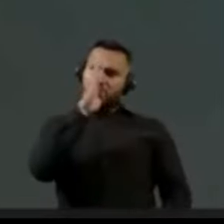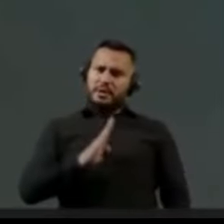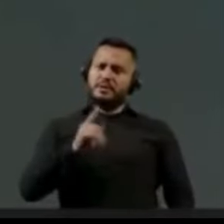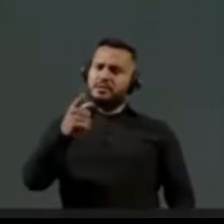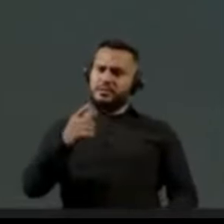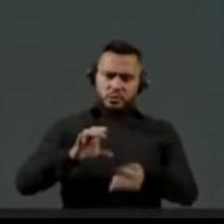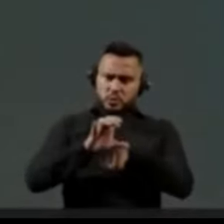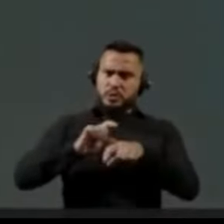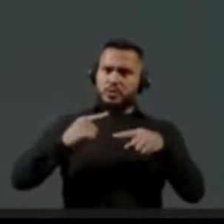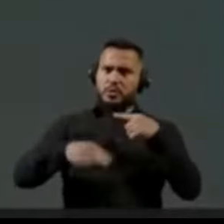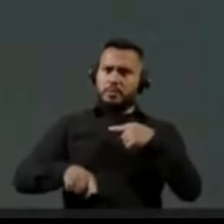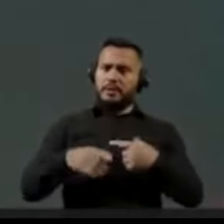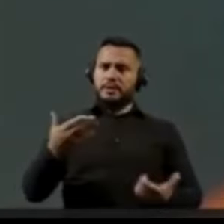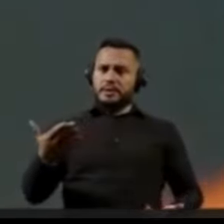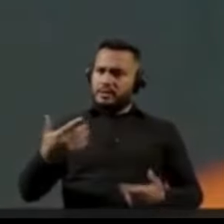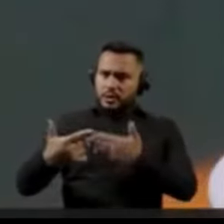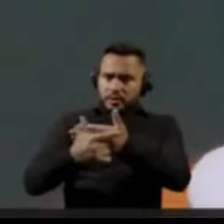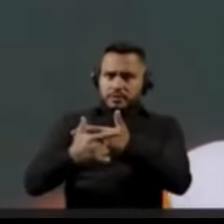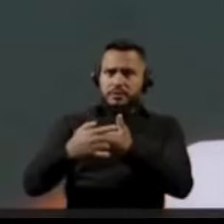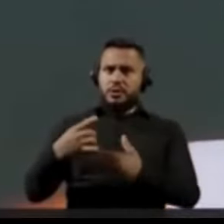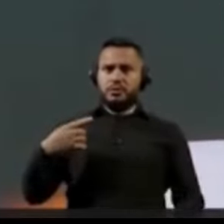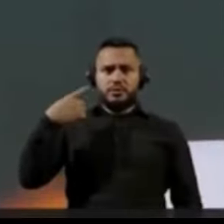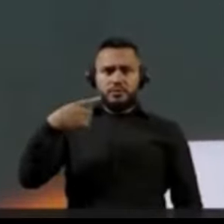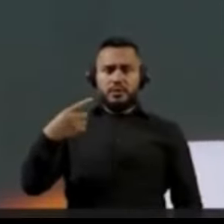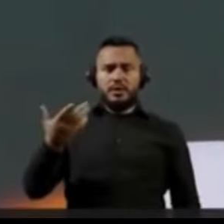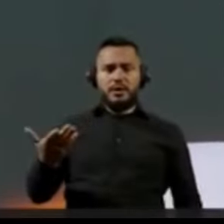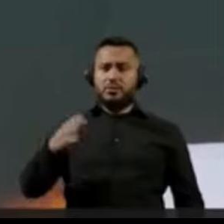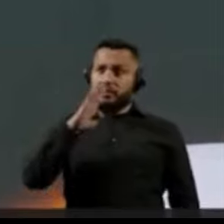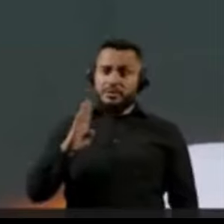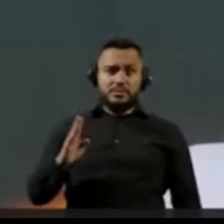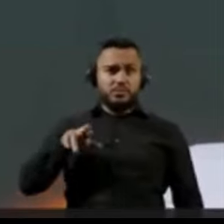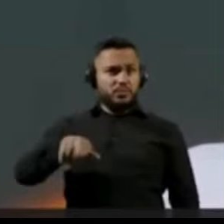ilegal, isso não é papel da Advocacia Geral da União.